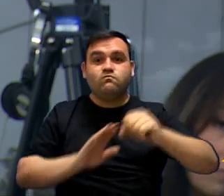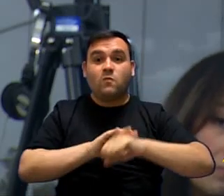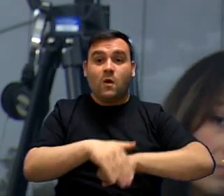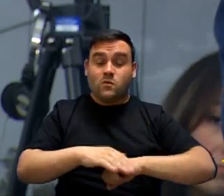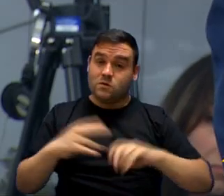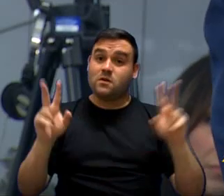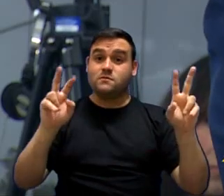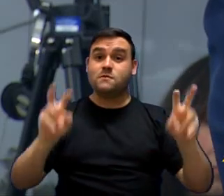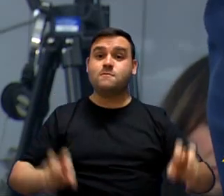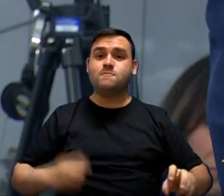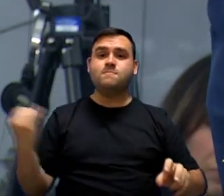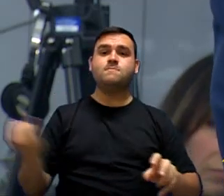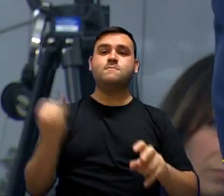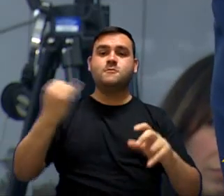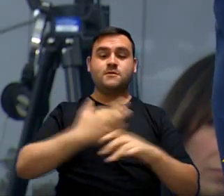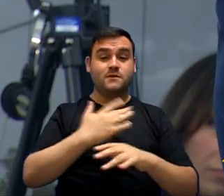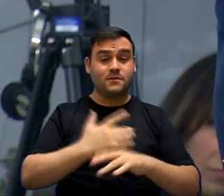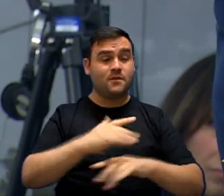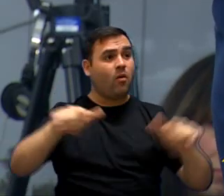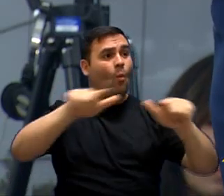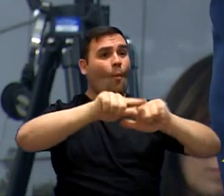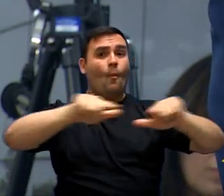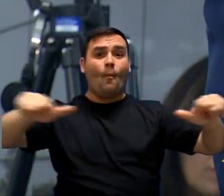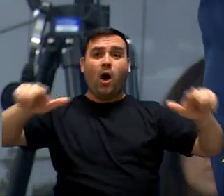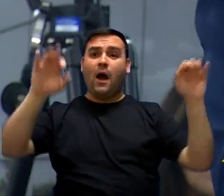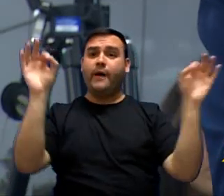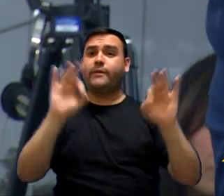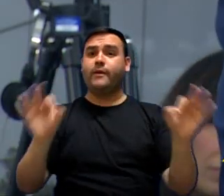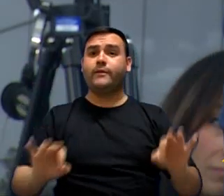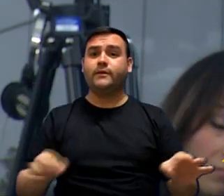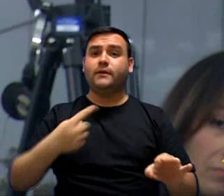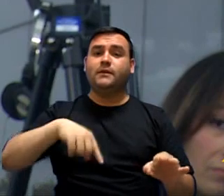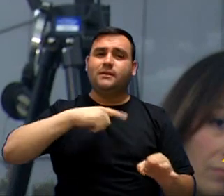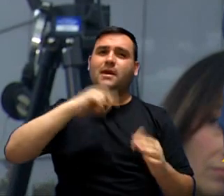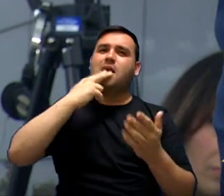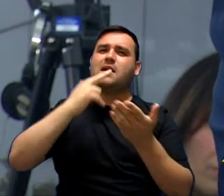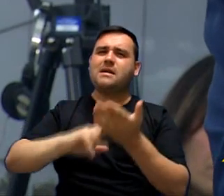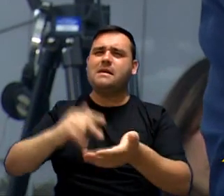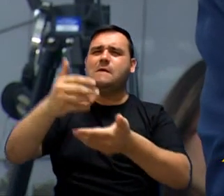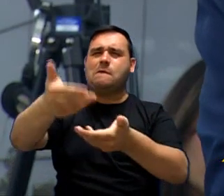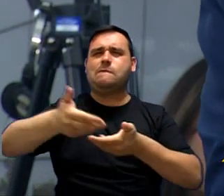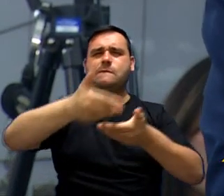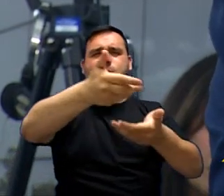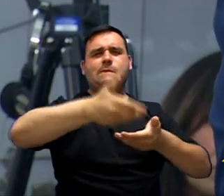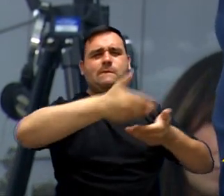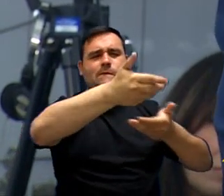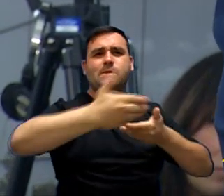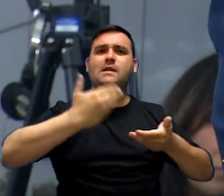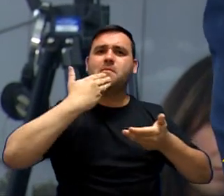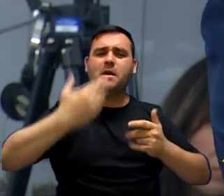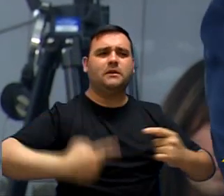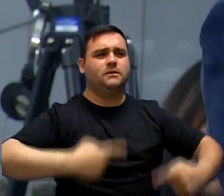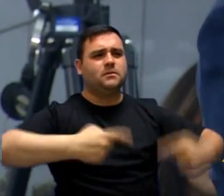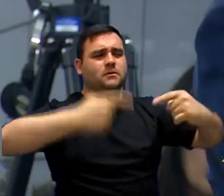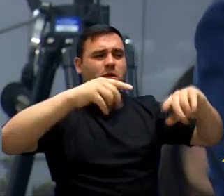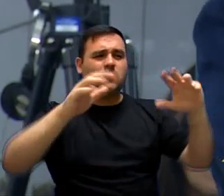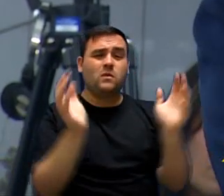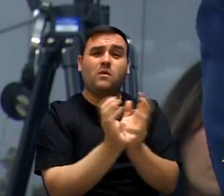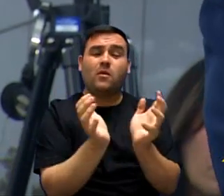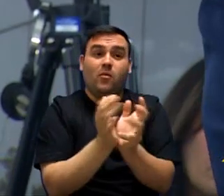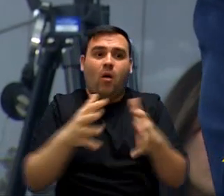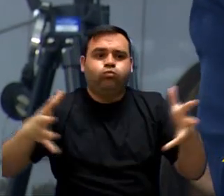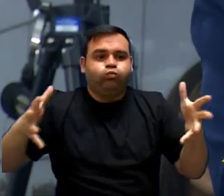temas importantíssimos para a cidade, esvaziadas. Que a gente manda carta, convida, as pessoas pedem para debater, vem um grupo